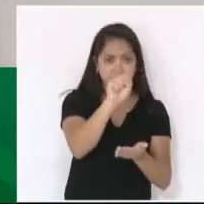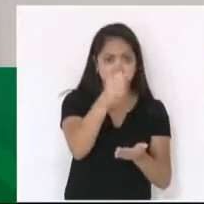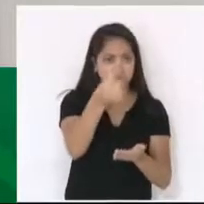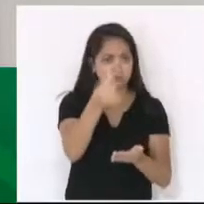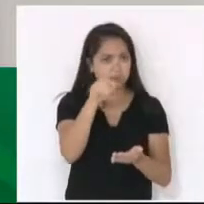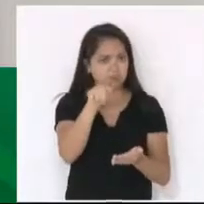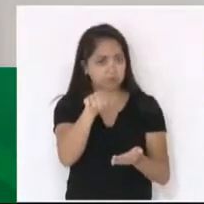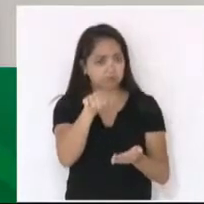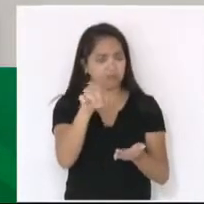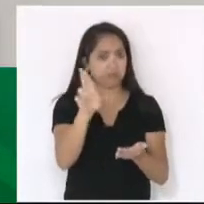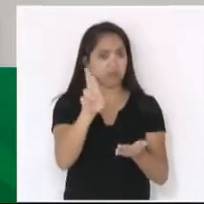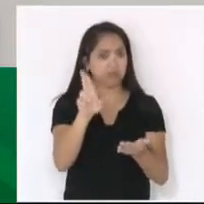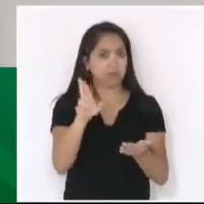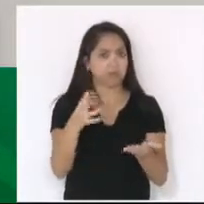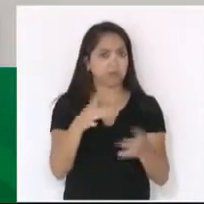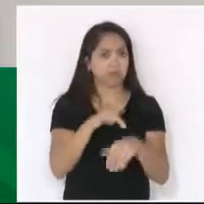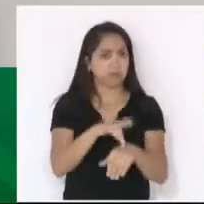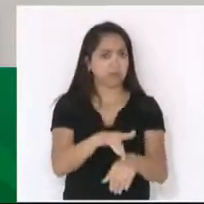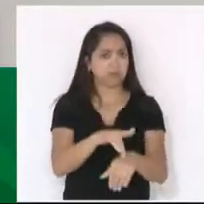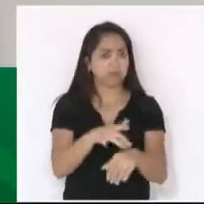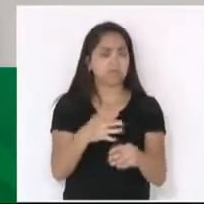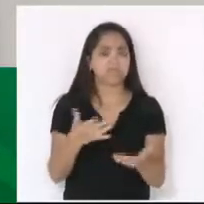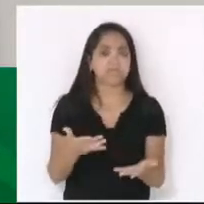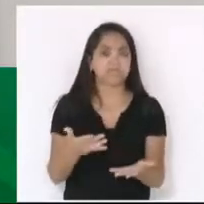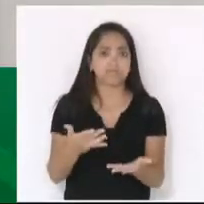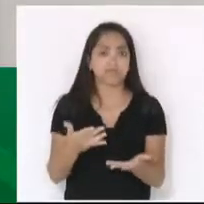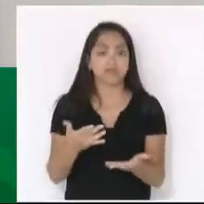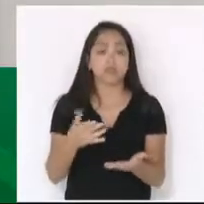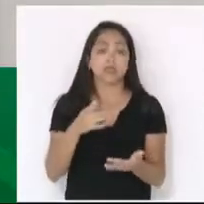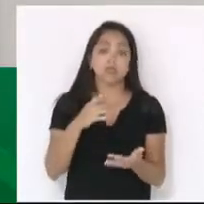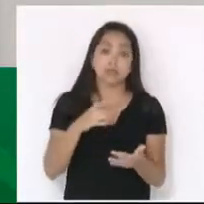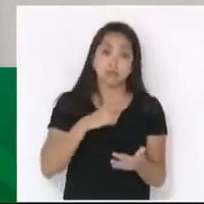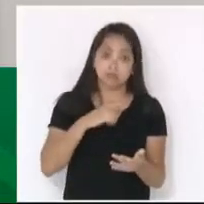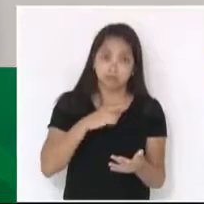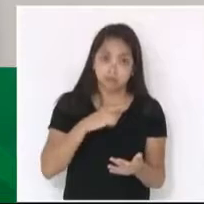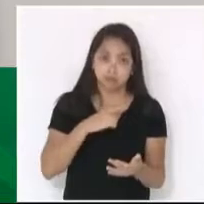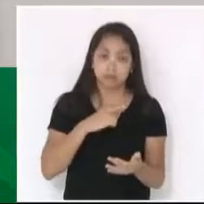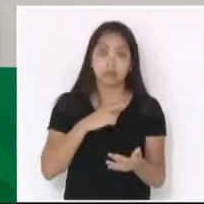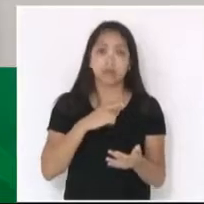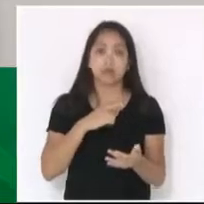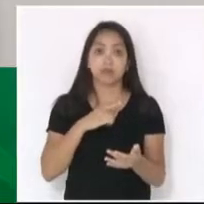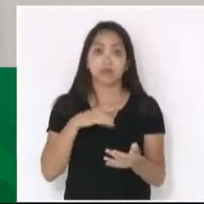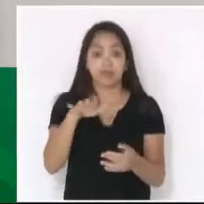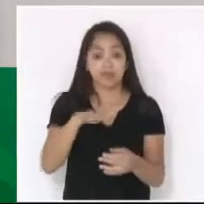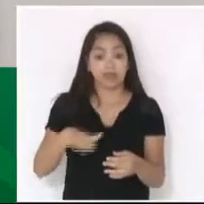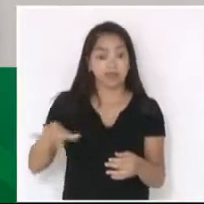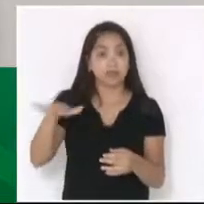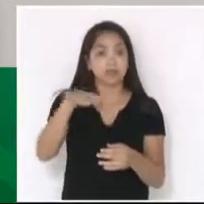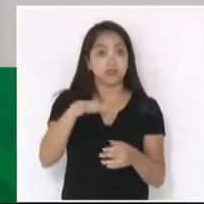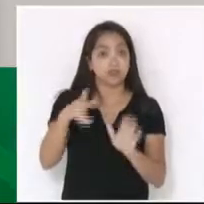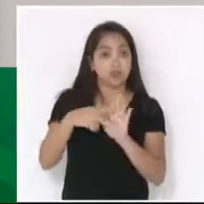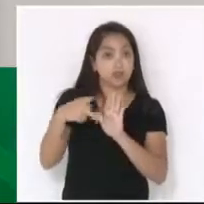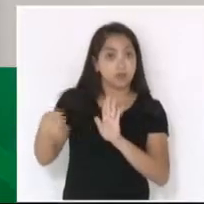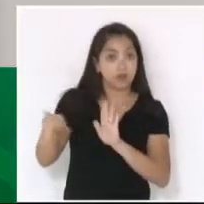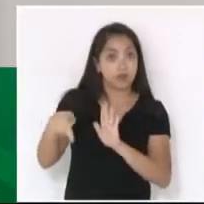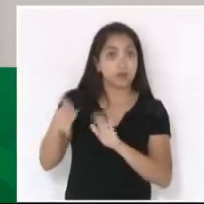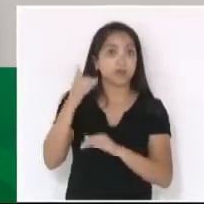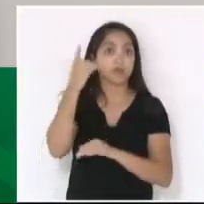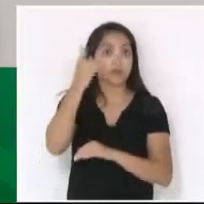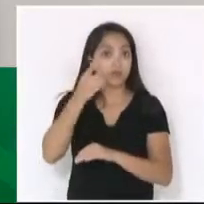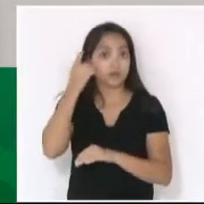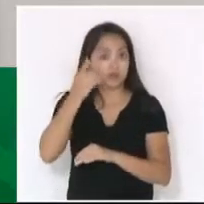Vejam o absurdo fala aqui também da região do deputado saretta de Concórdia que no ano passado